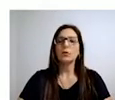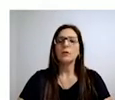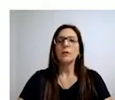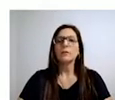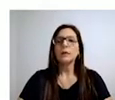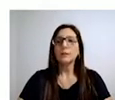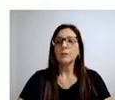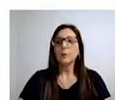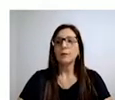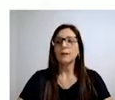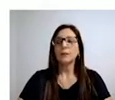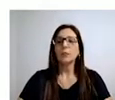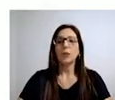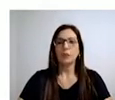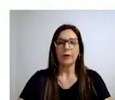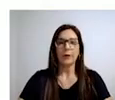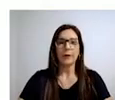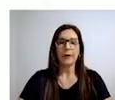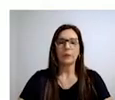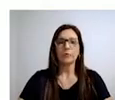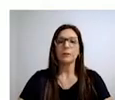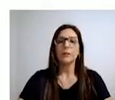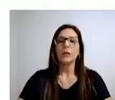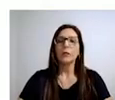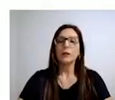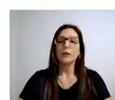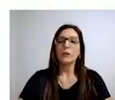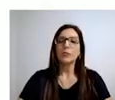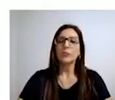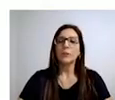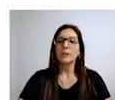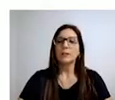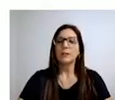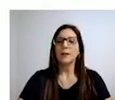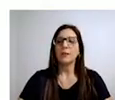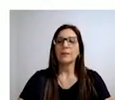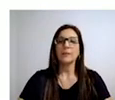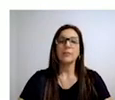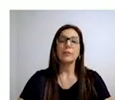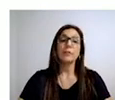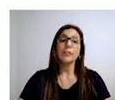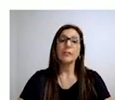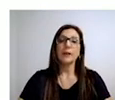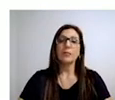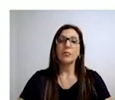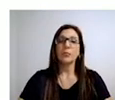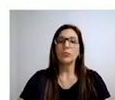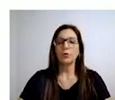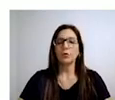azul, tentando penetrar no óvulo em amarelo. No interior de uma dessas células existem